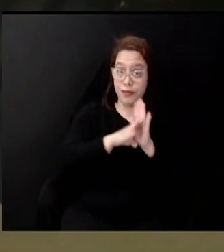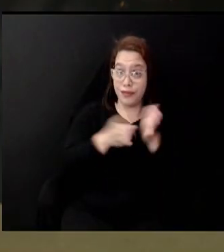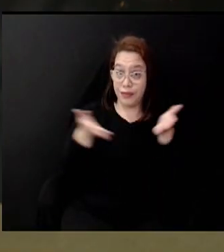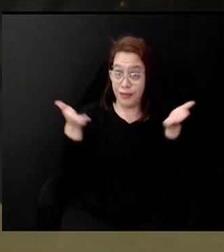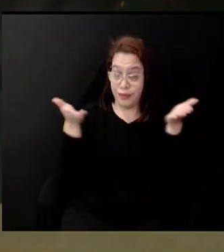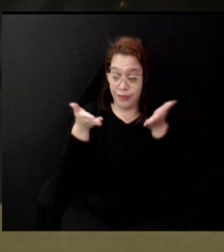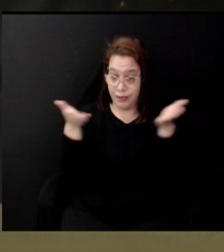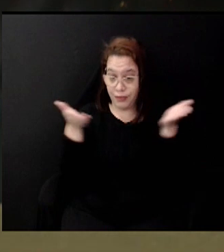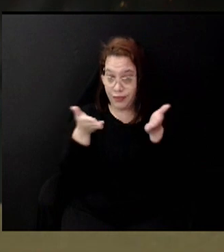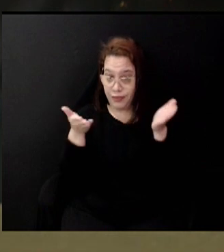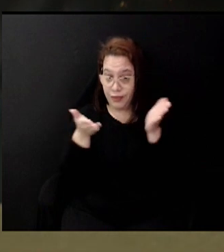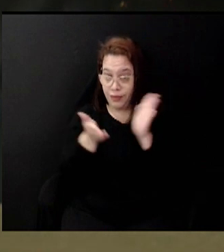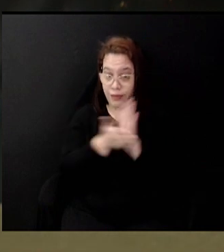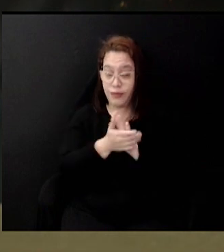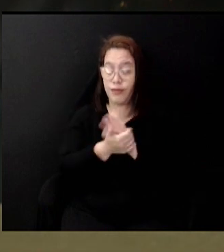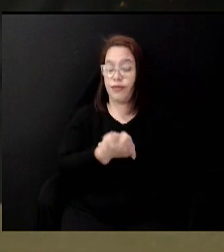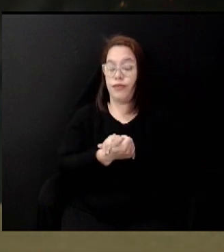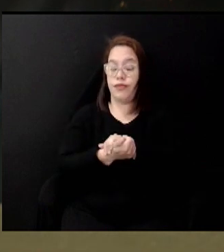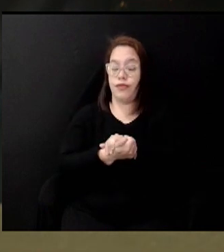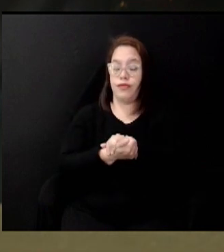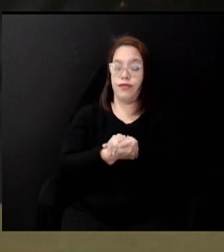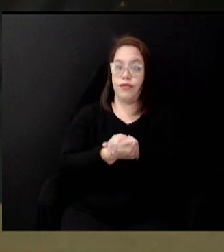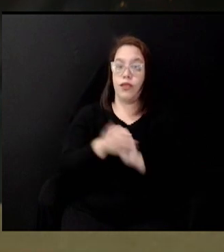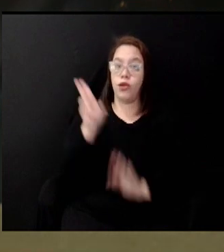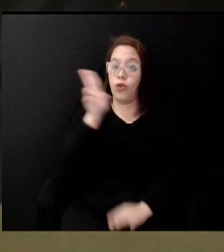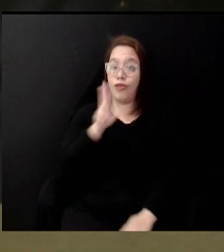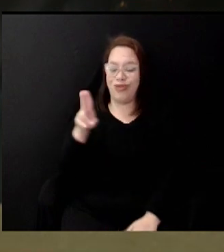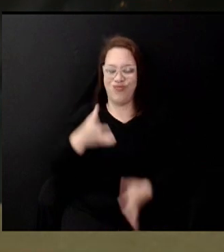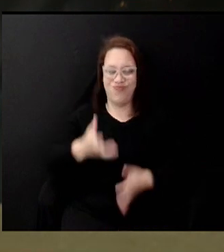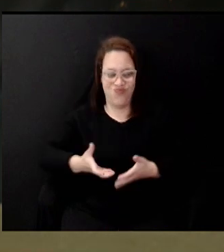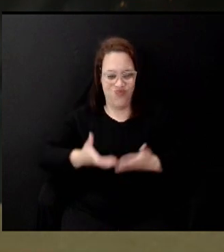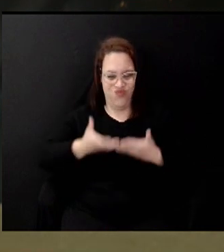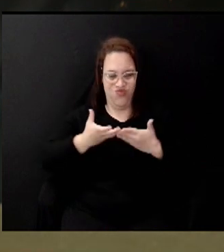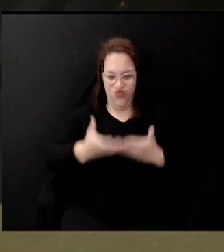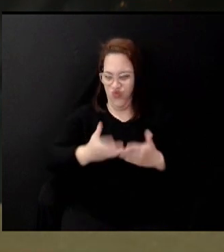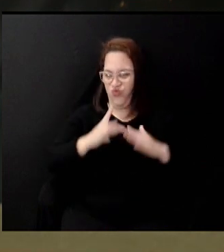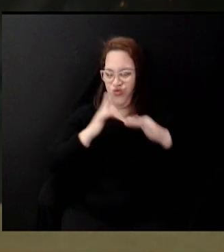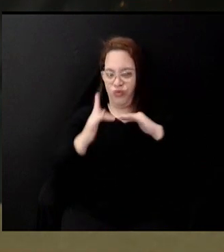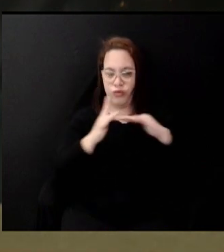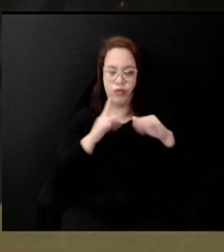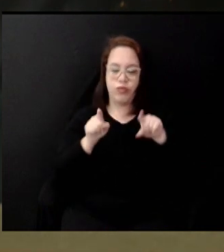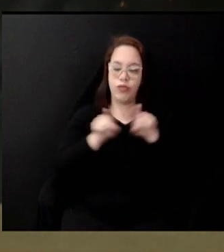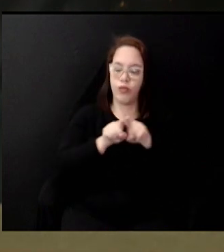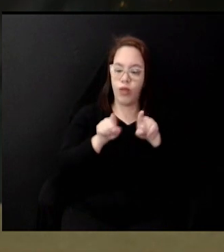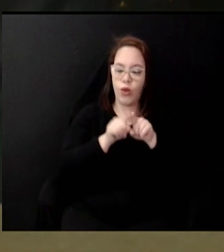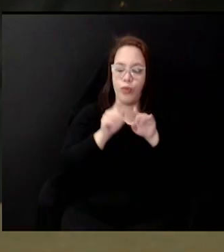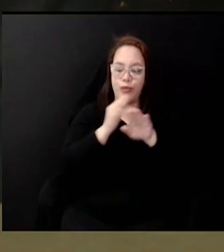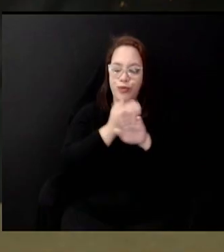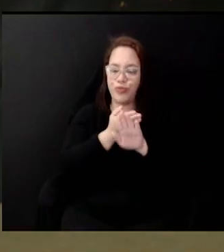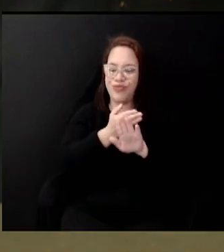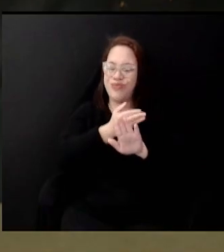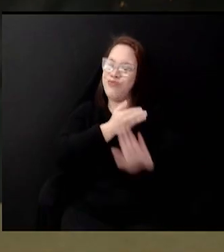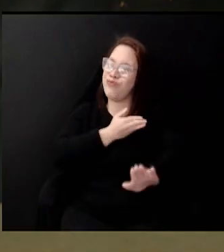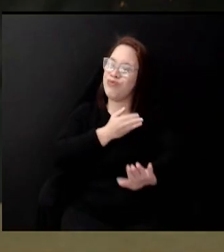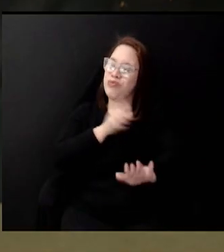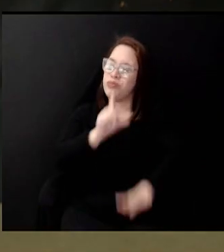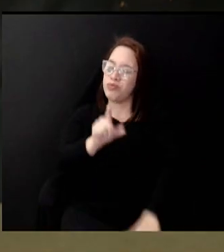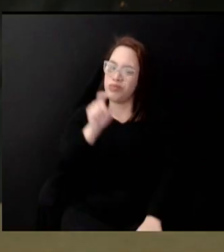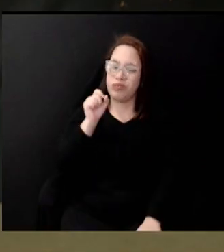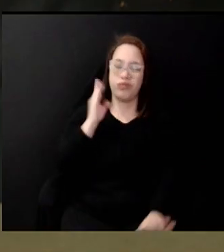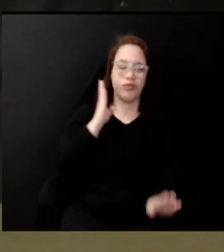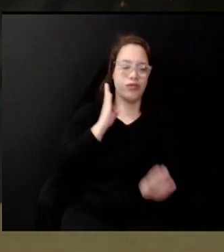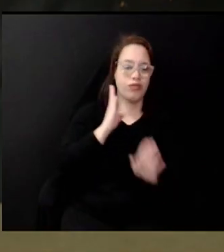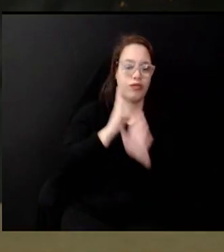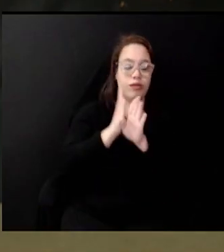o efeito, né, do uso excessivo das redes sociais e também como a desconexão pode ser um caminho de reencontro com a